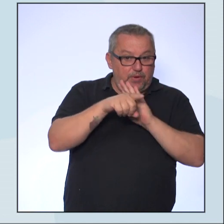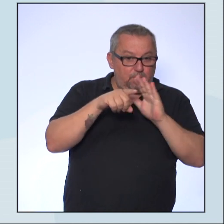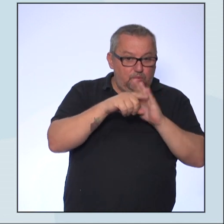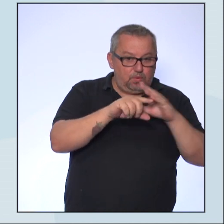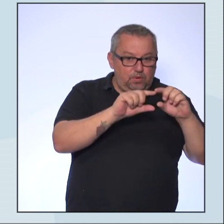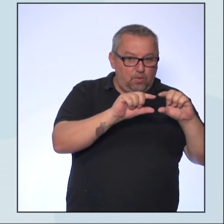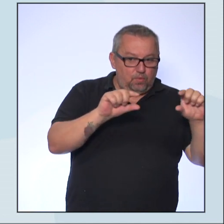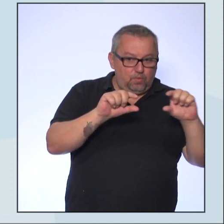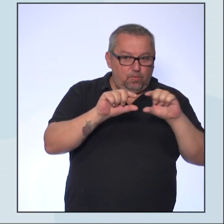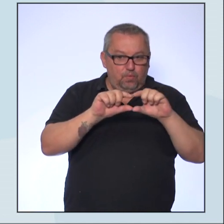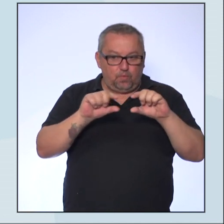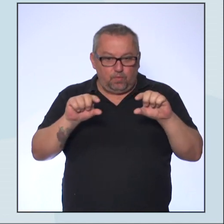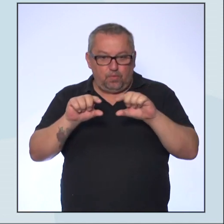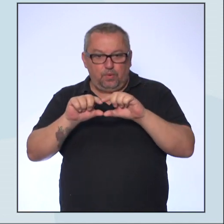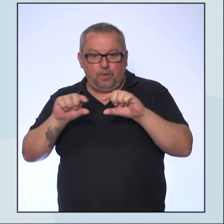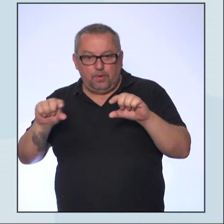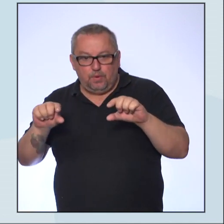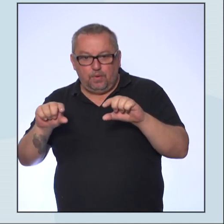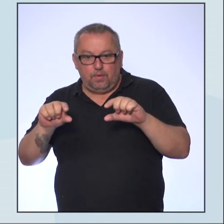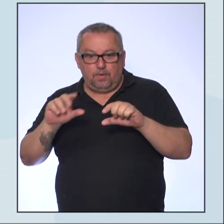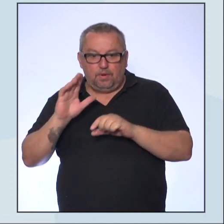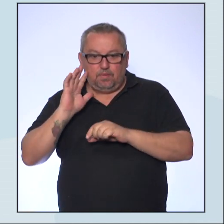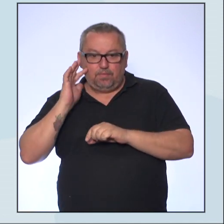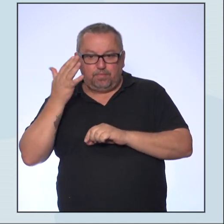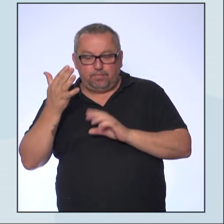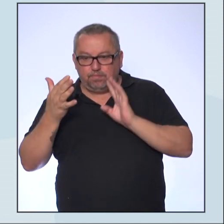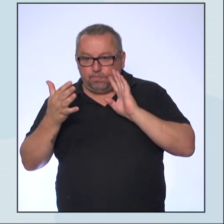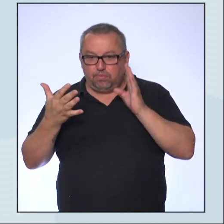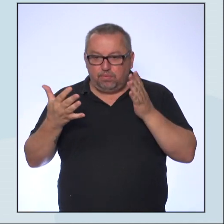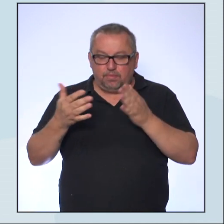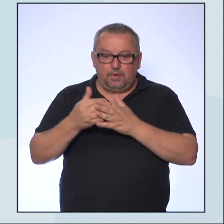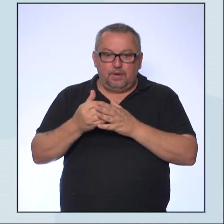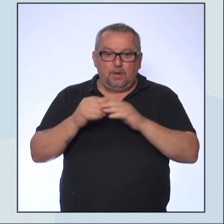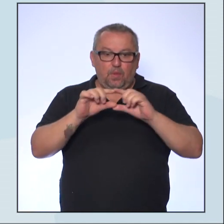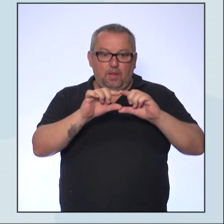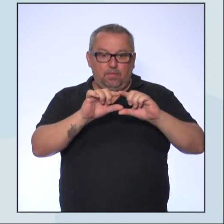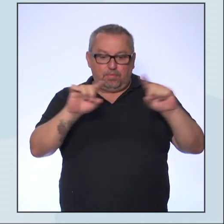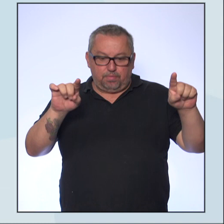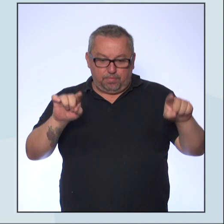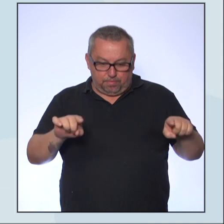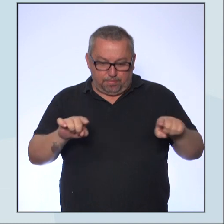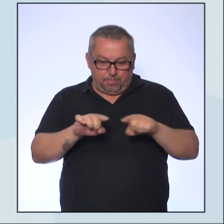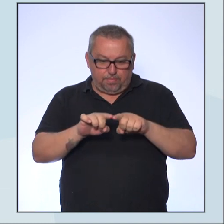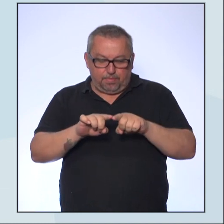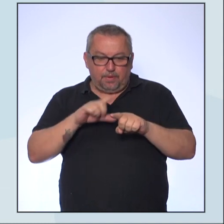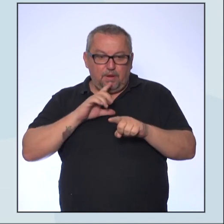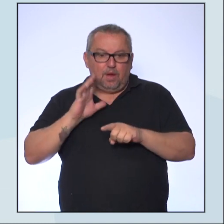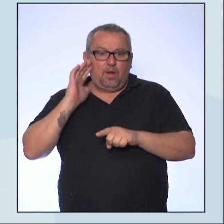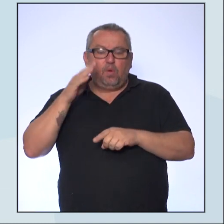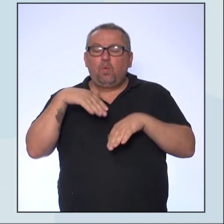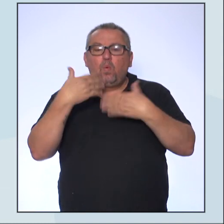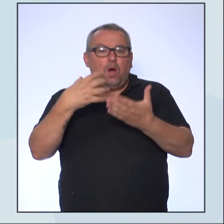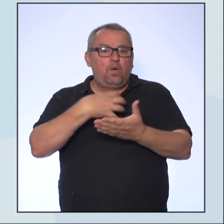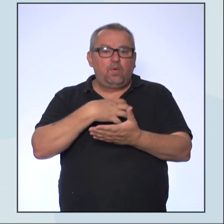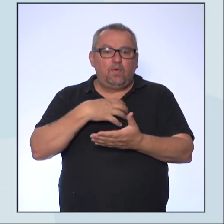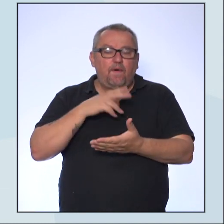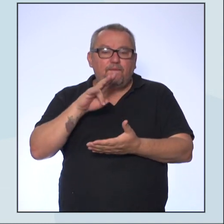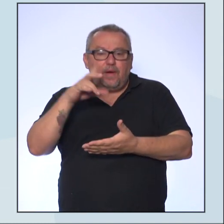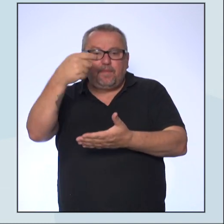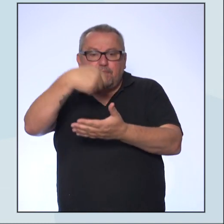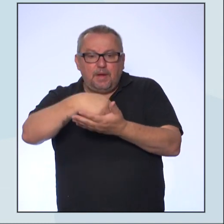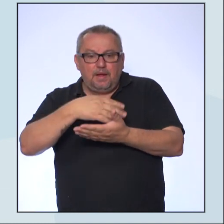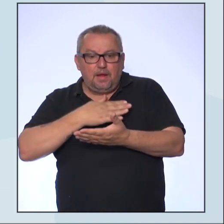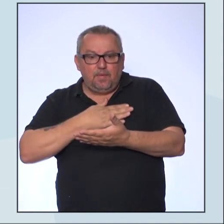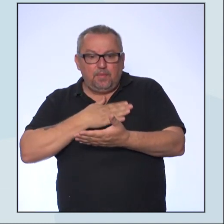que é um retângulo para tomada de decisão, né? Então desse retângulo eu tenho que tomar a decisão. Qual dessas formas ele vai